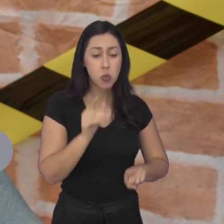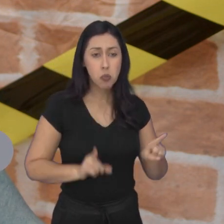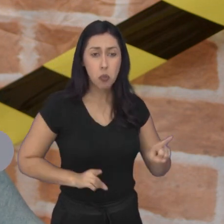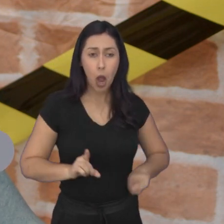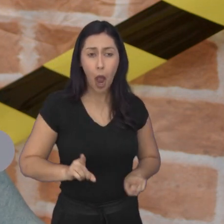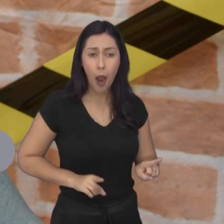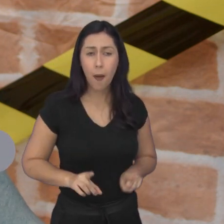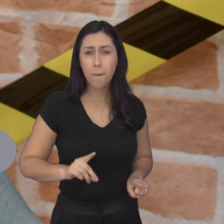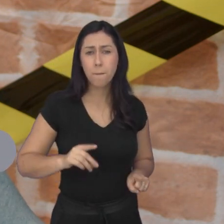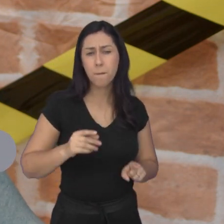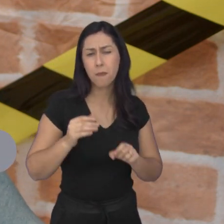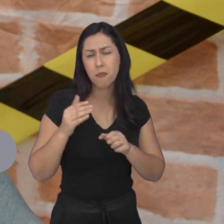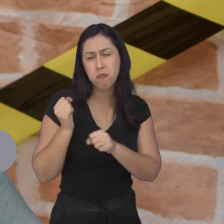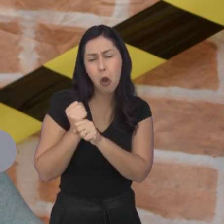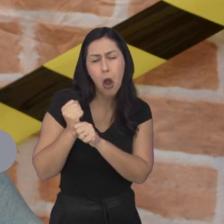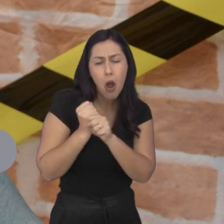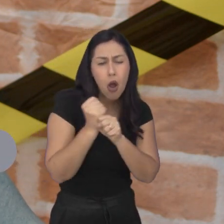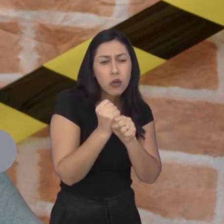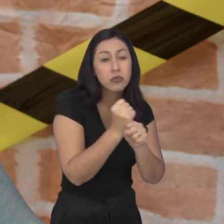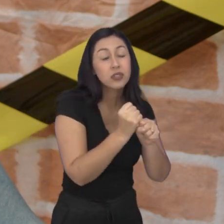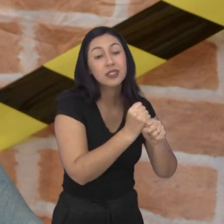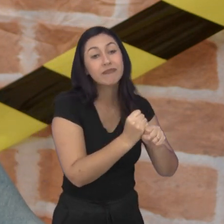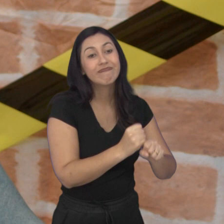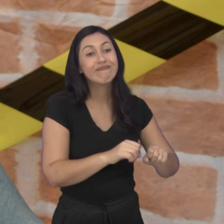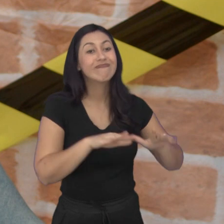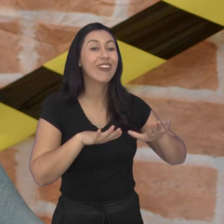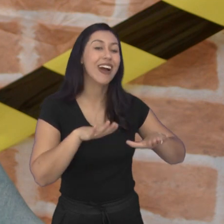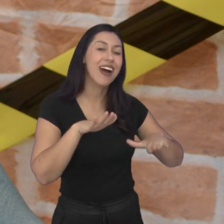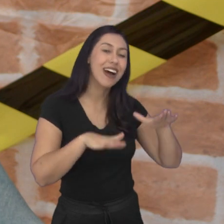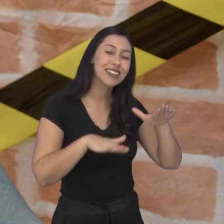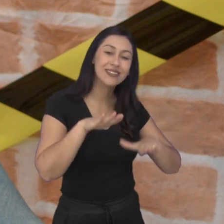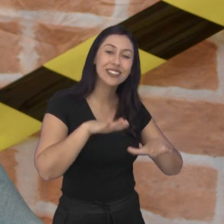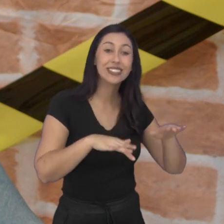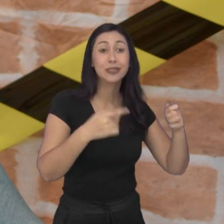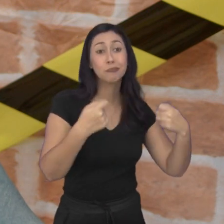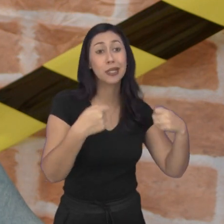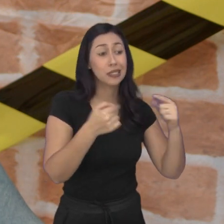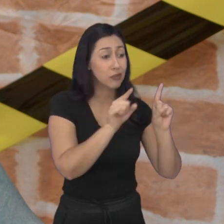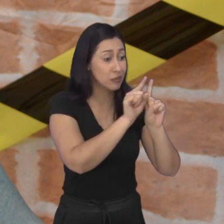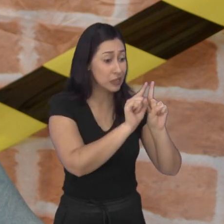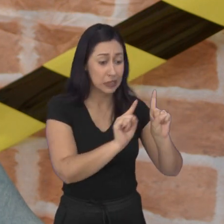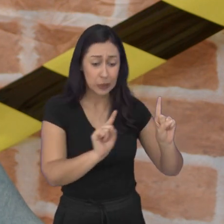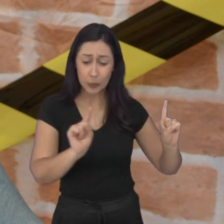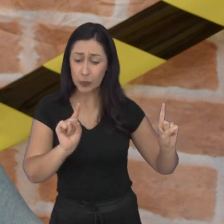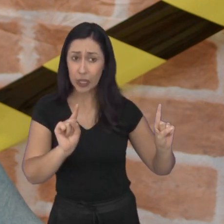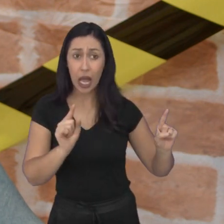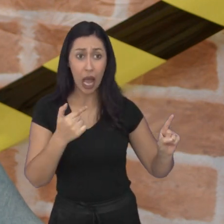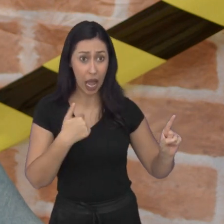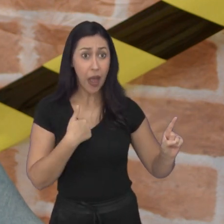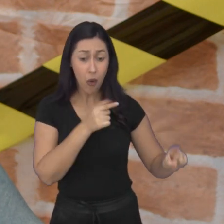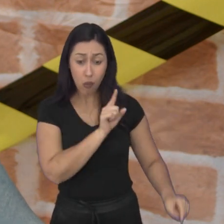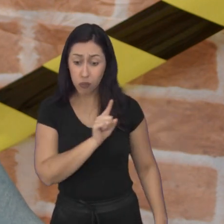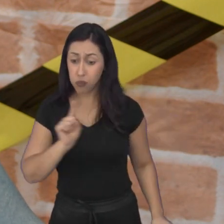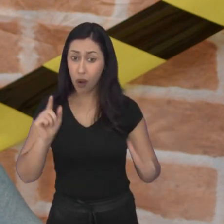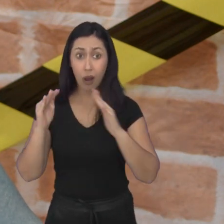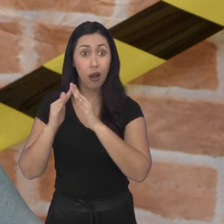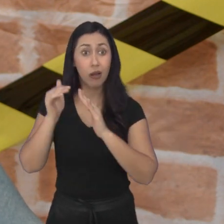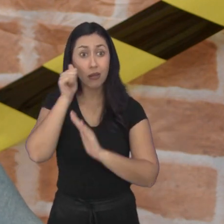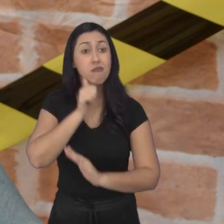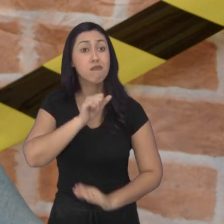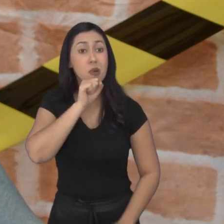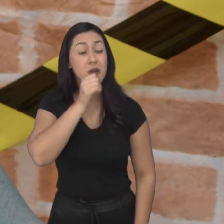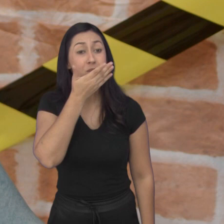durante muito tempo. E eventualmente acontecia algo que a gente tinha que se separar e eu ficar na casa dos meus pais,